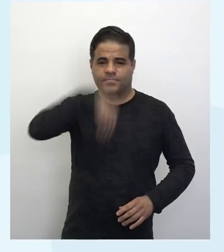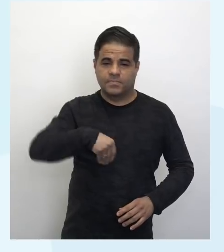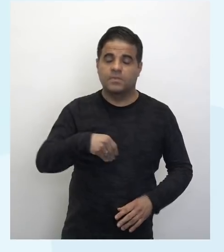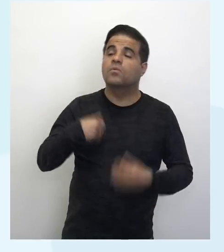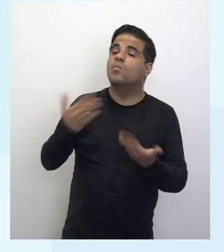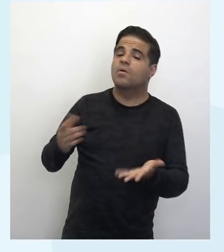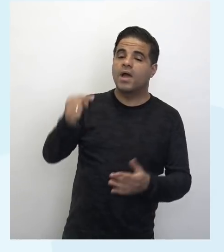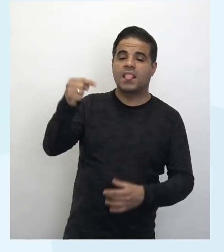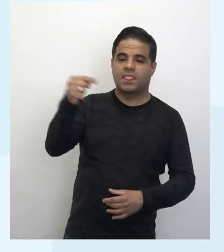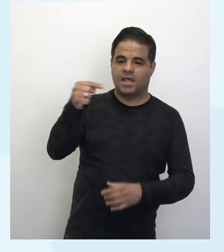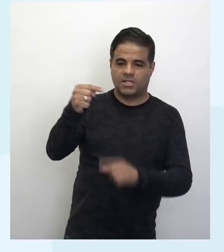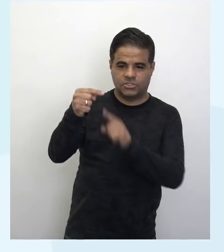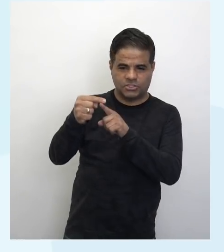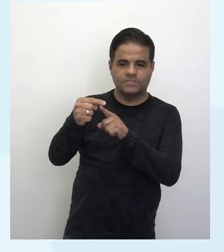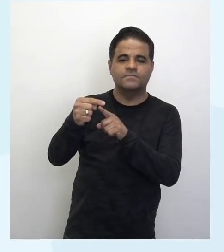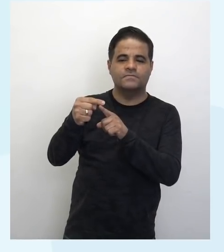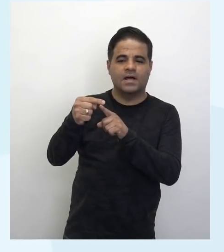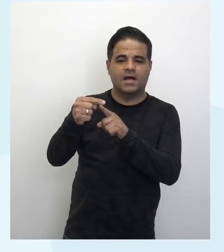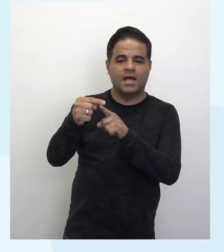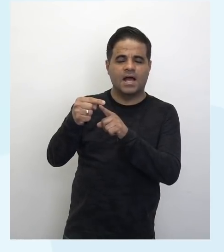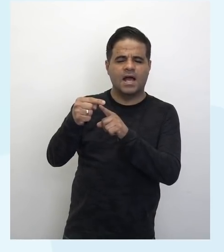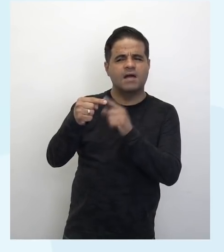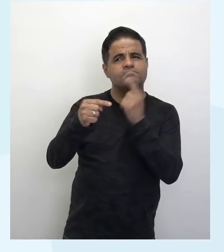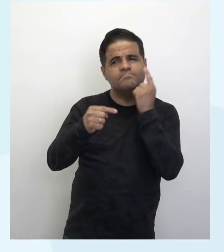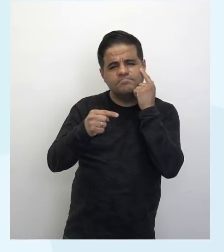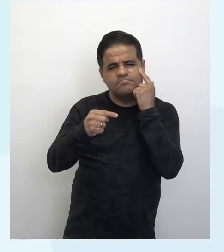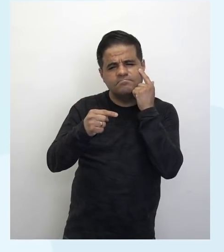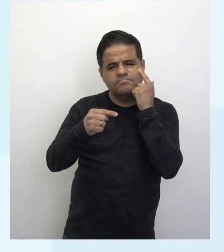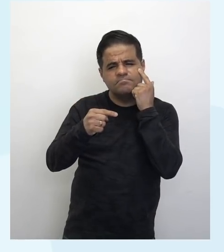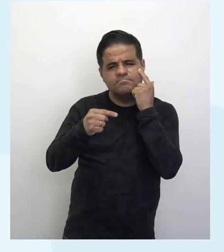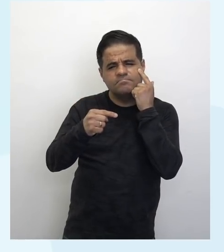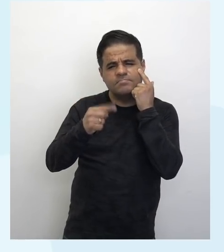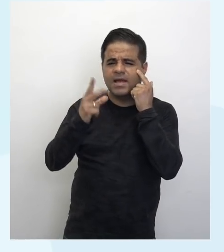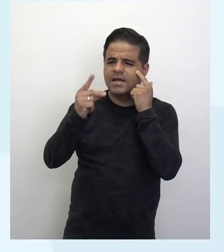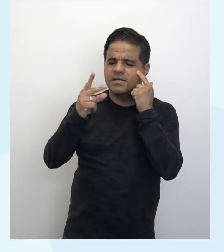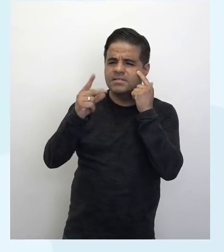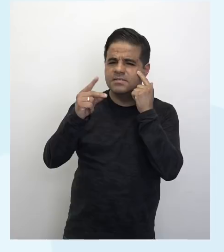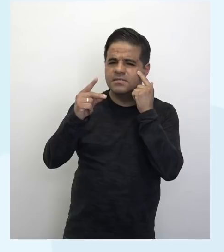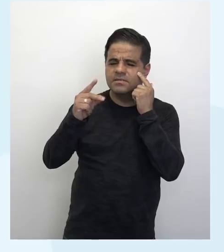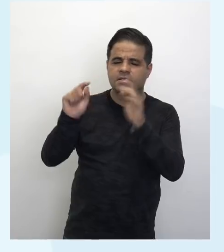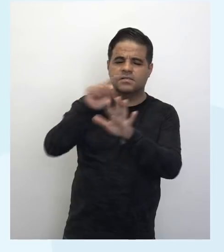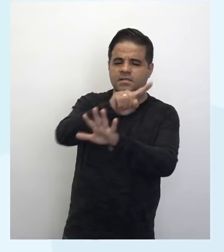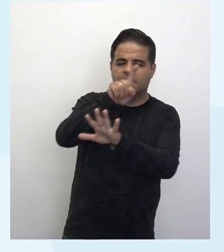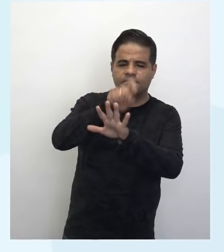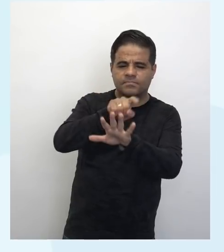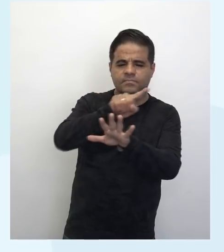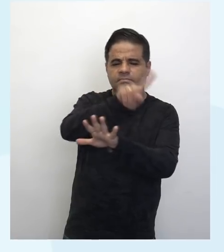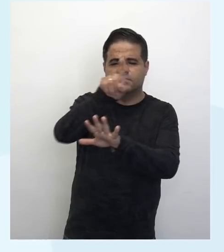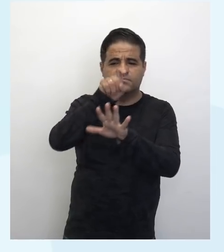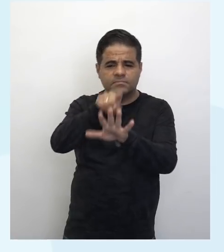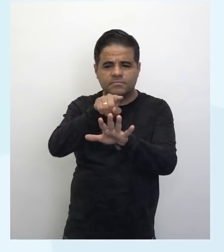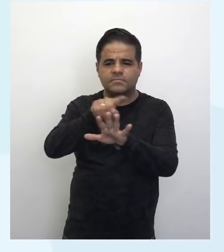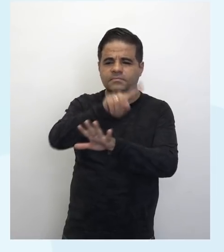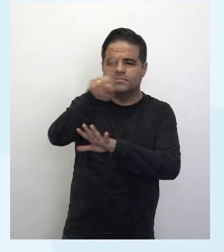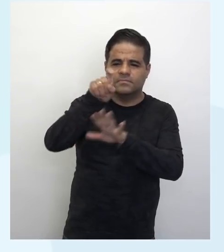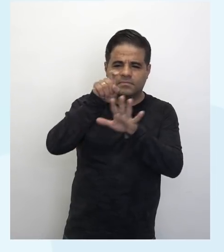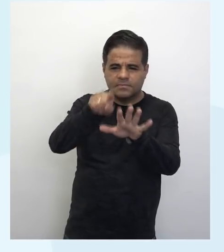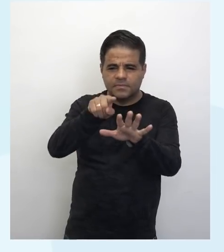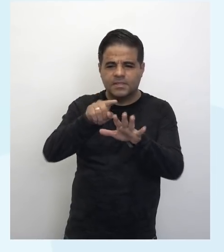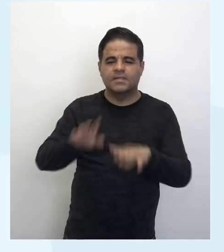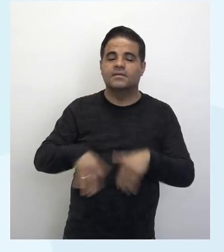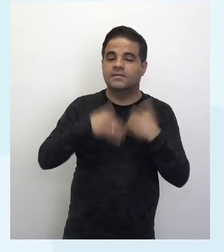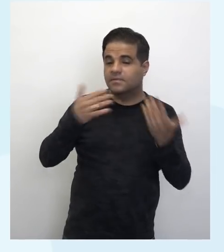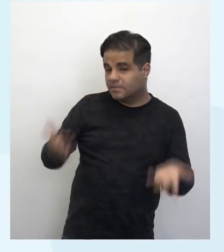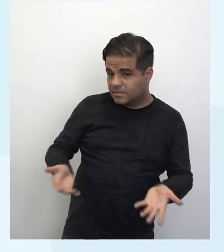Negativa. Tá? Aí, a gente tem a segunda hipótese. A segunda hipótese é que ambas as proposições